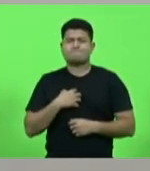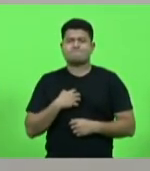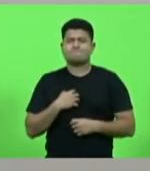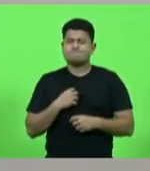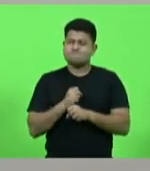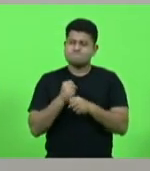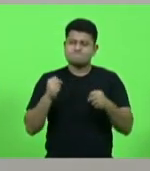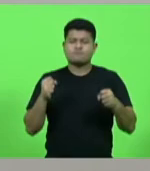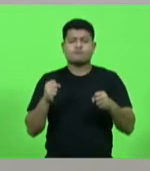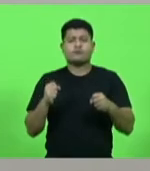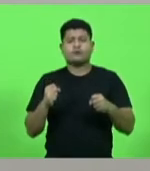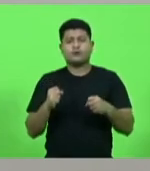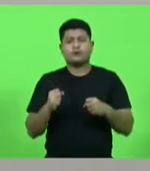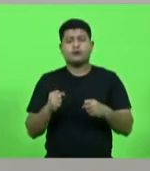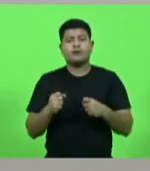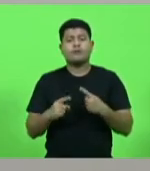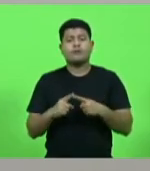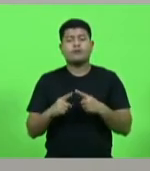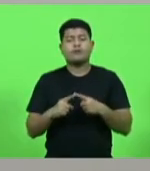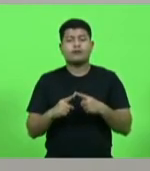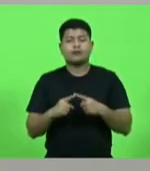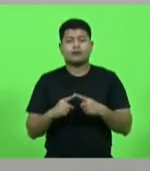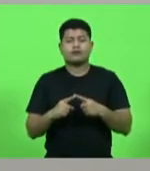trazer presente